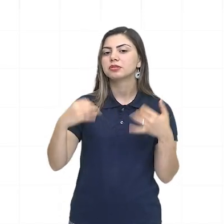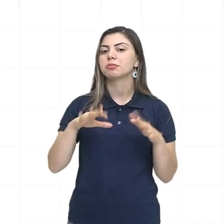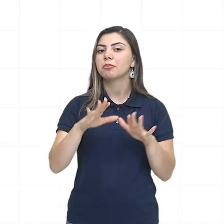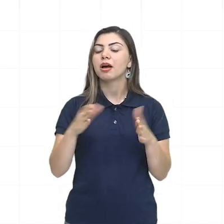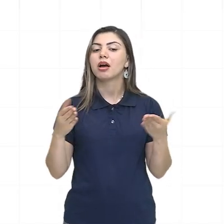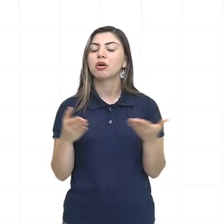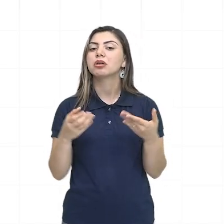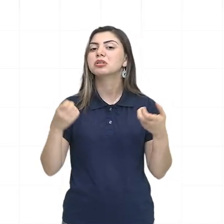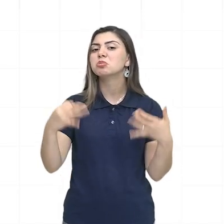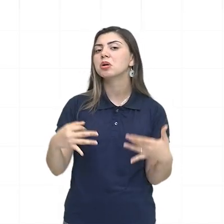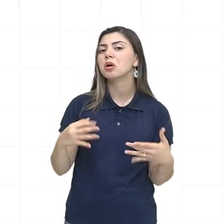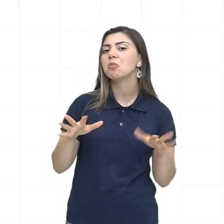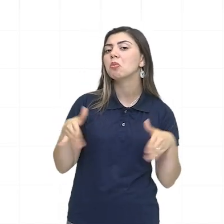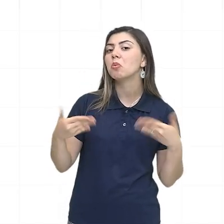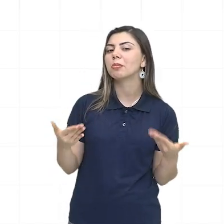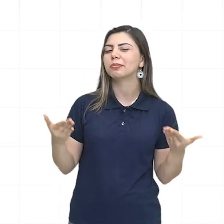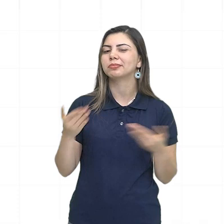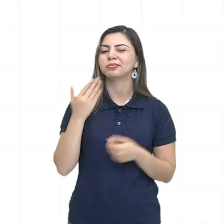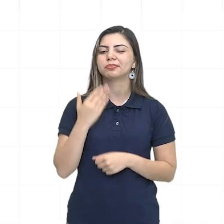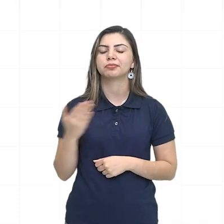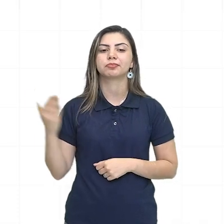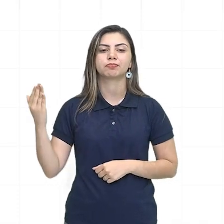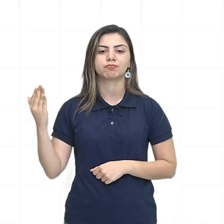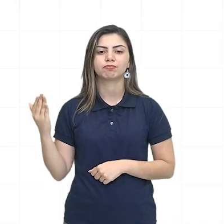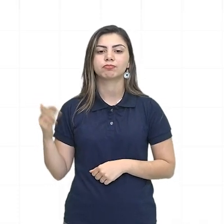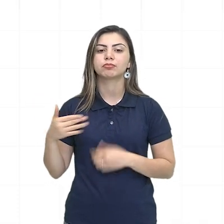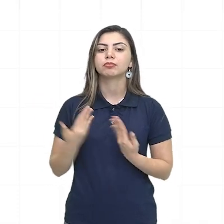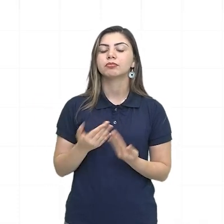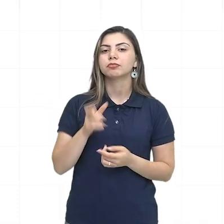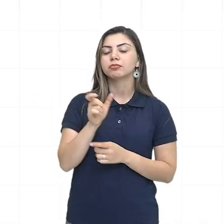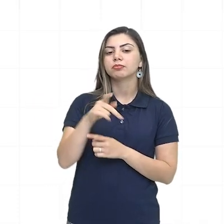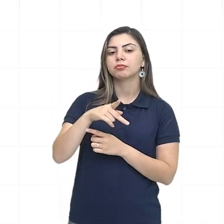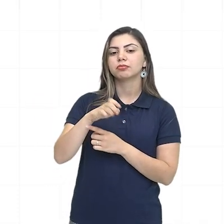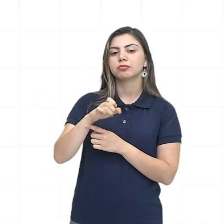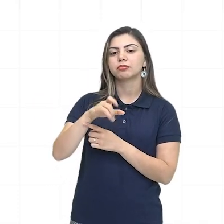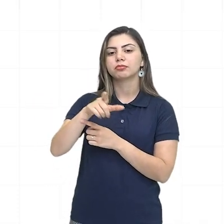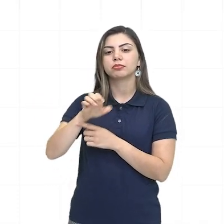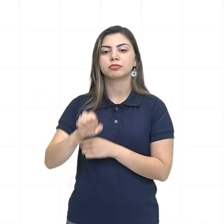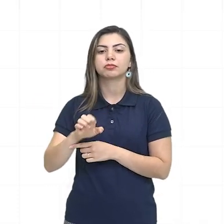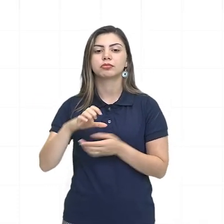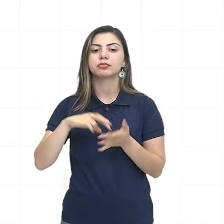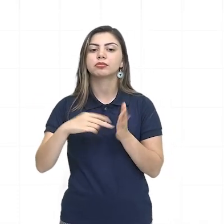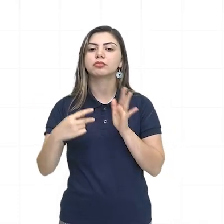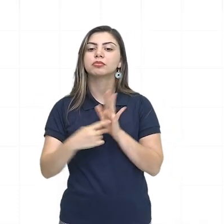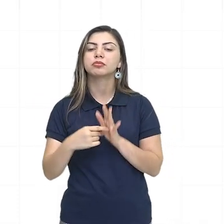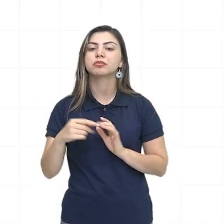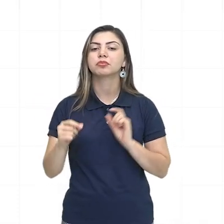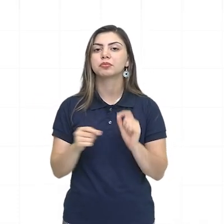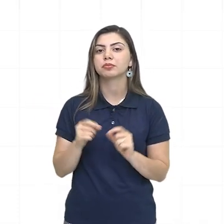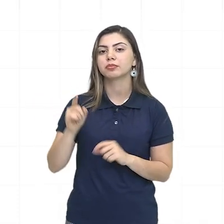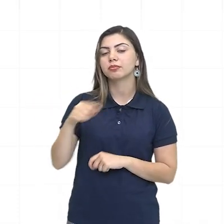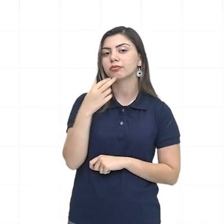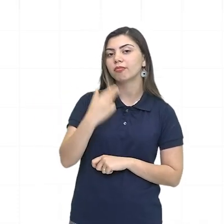Vamos ver qual é essa explicação. A palavra peixe vem do grego ictis,